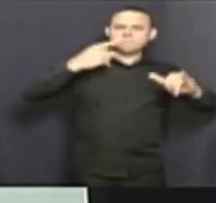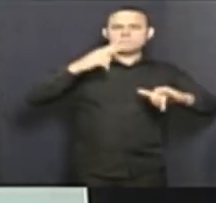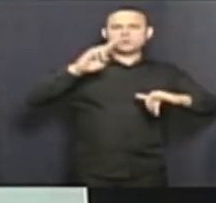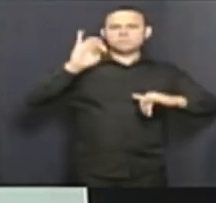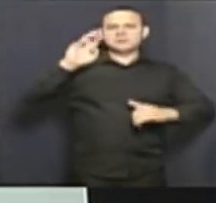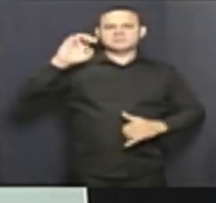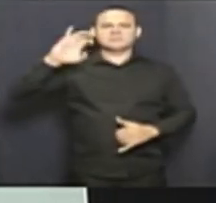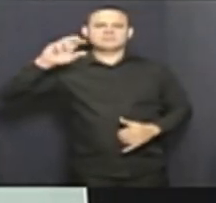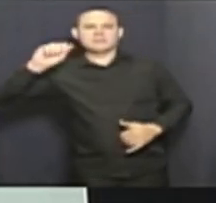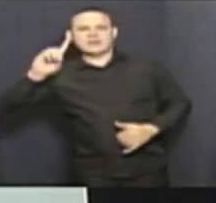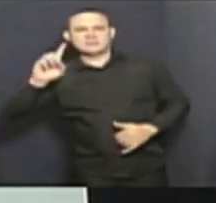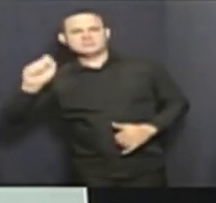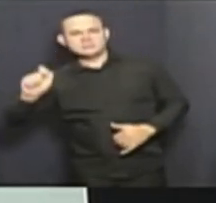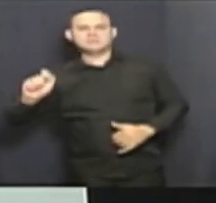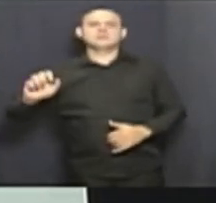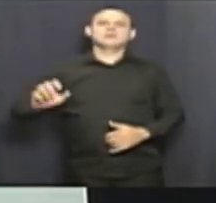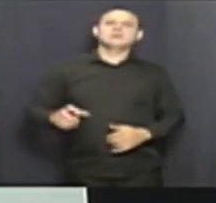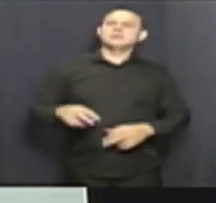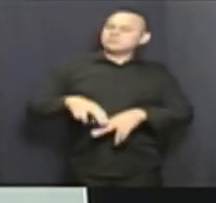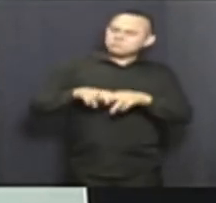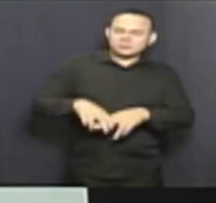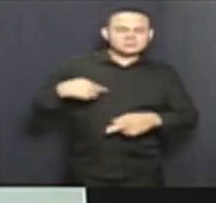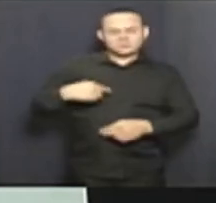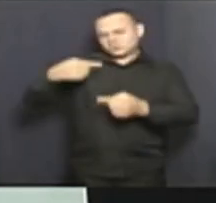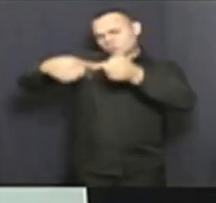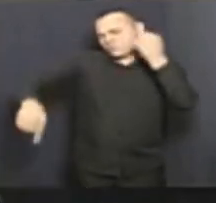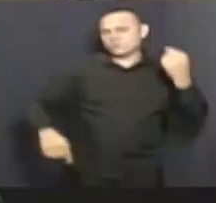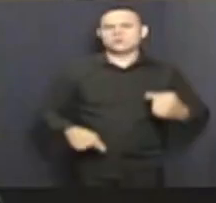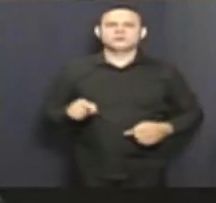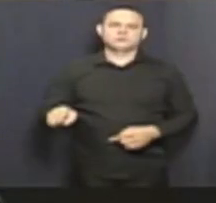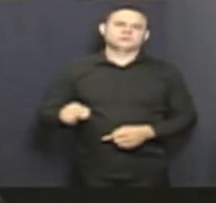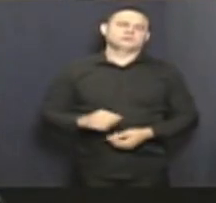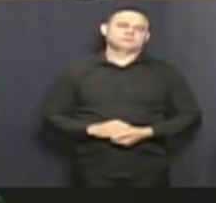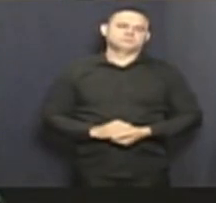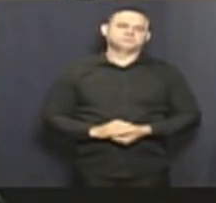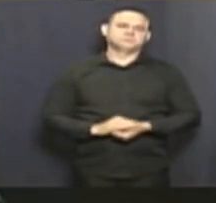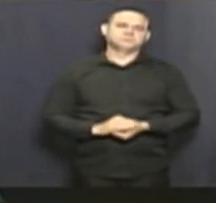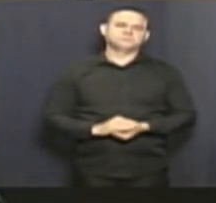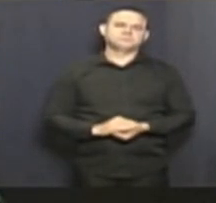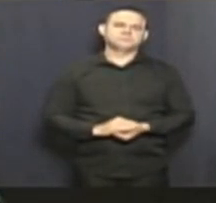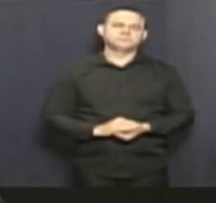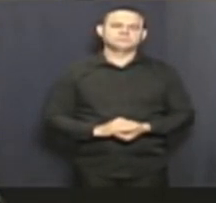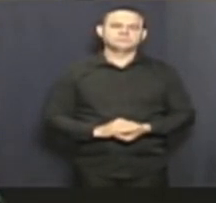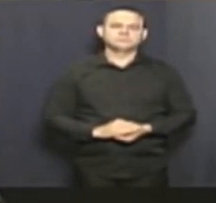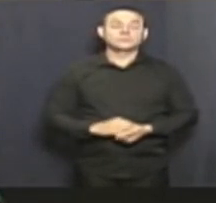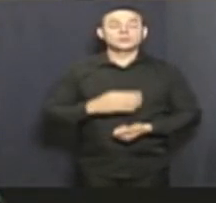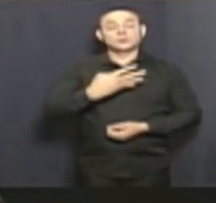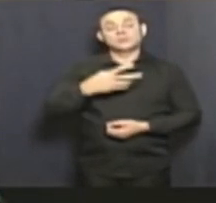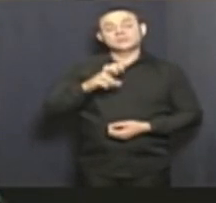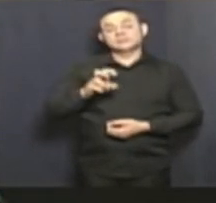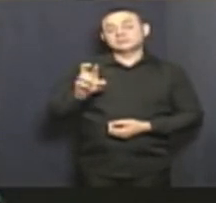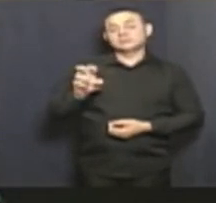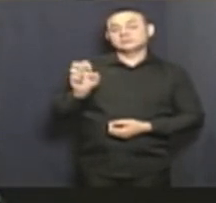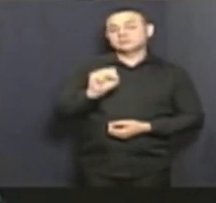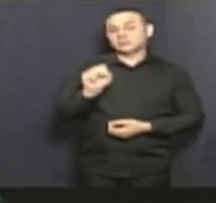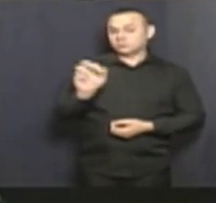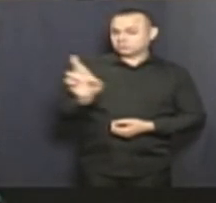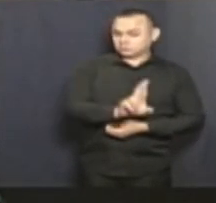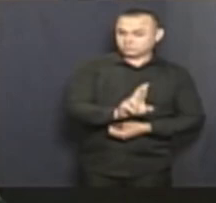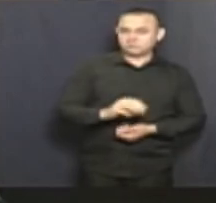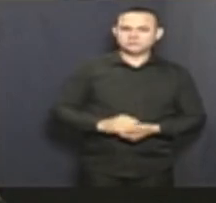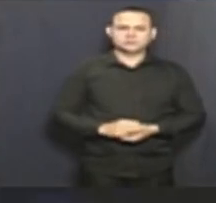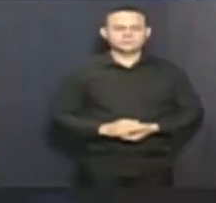um caos porque esse estado que ele está dizendo eu não moro nele tem 45 segundos de